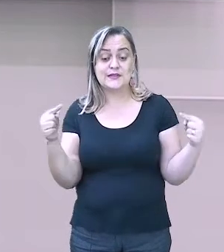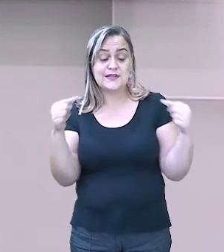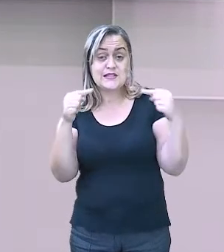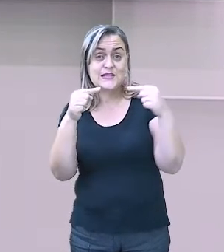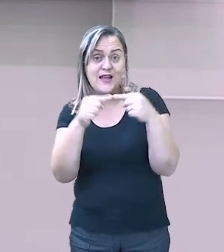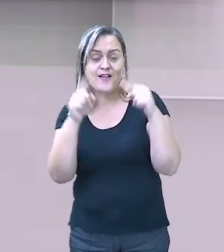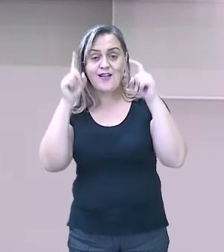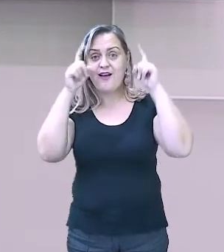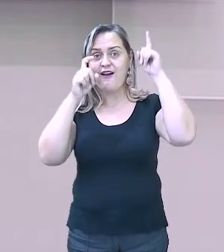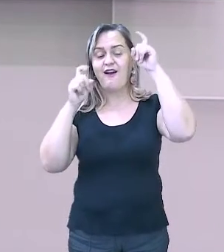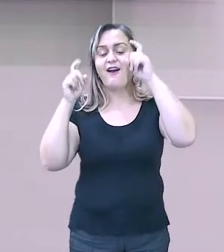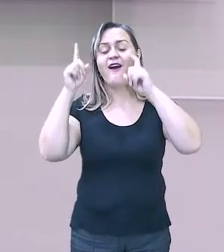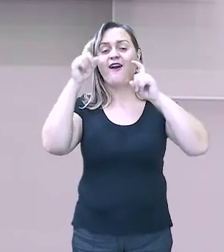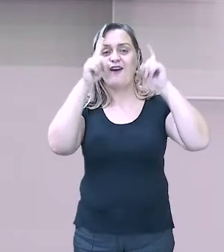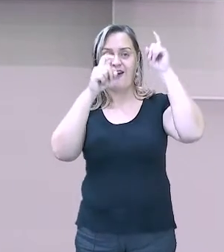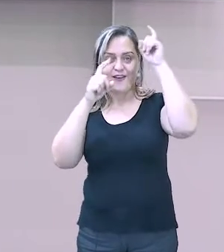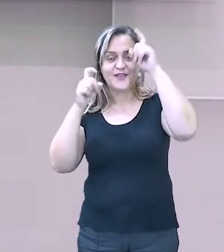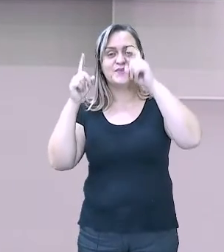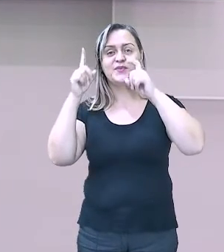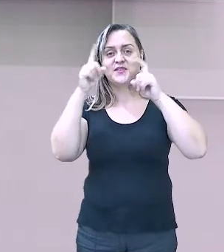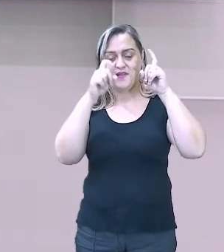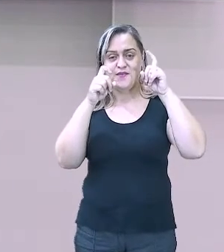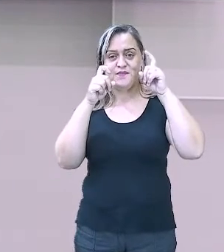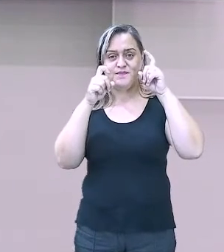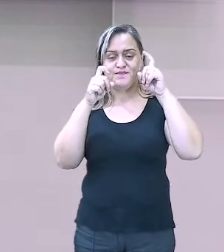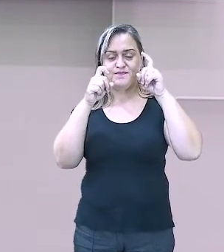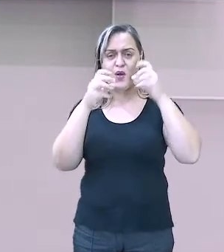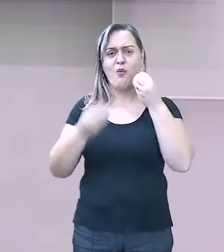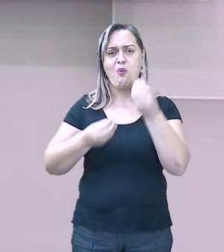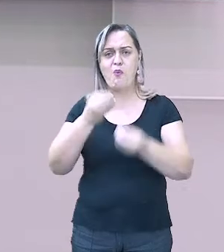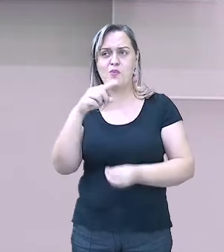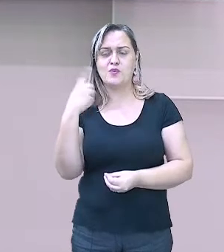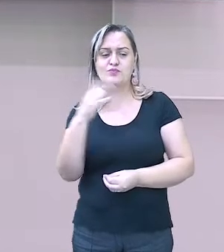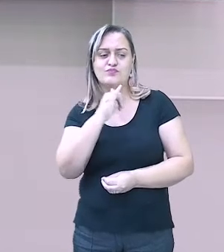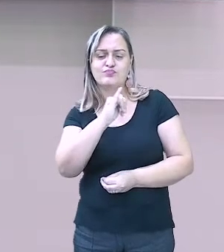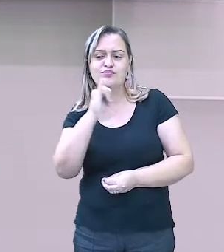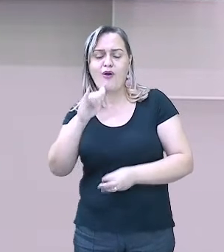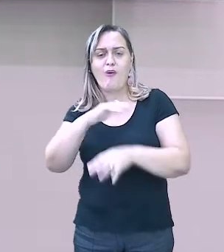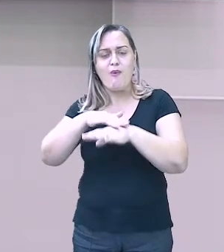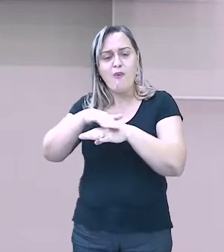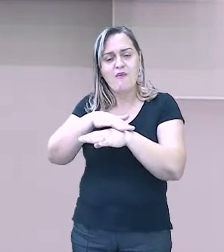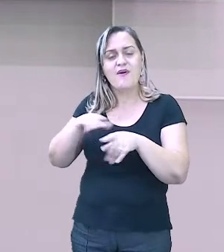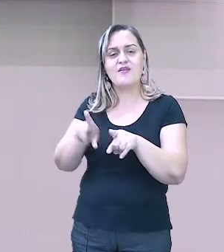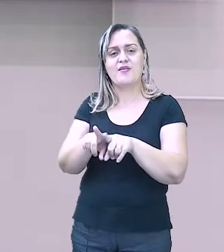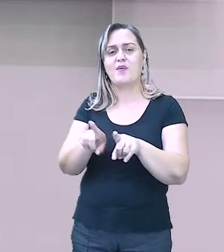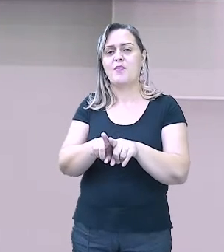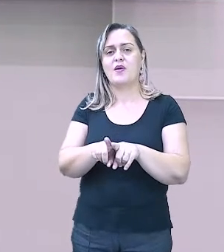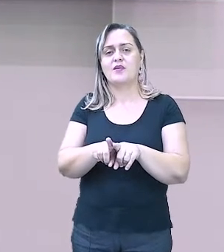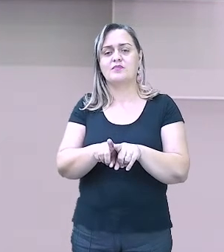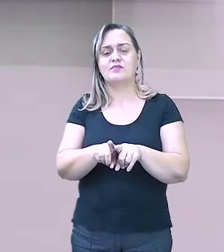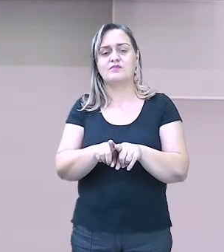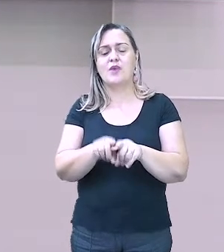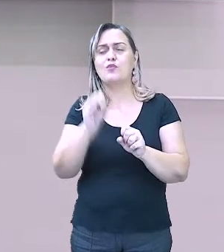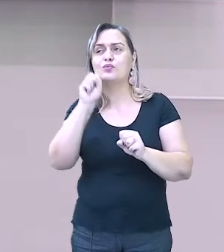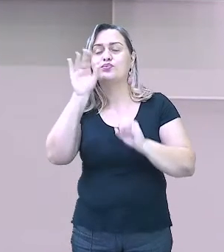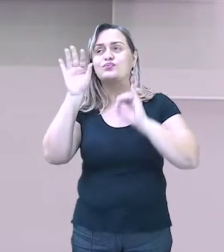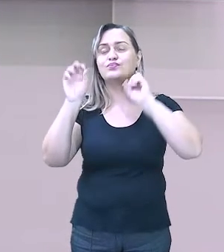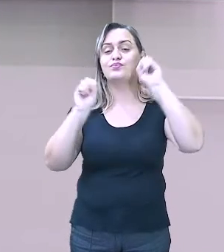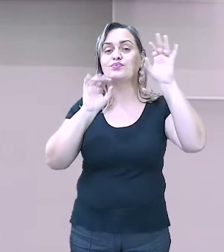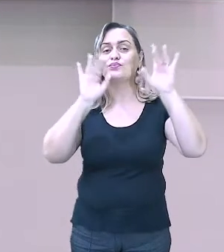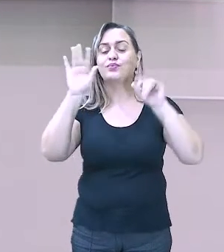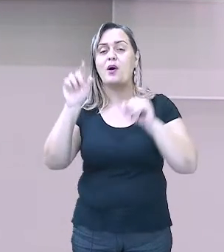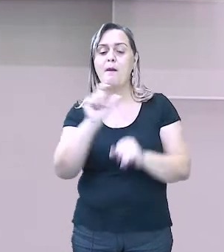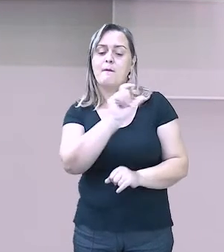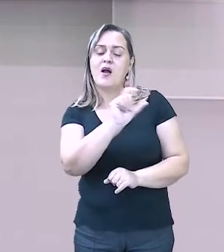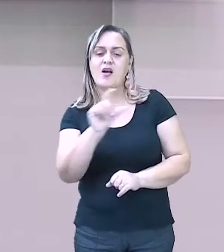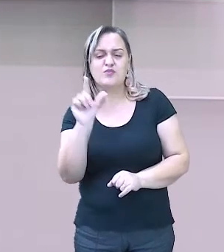faciais, com a maneira como a gente fala. E é isso, as interjeições são palavras pequenas, fazem parte do